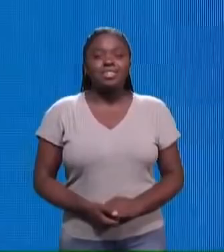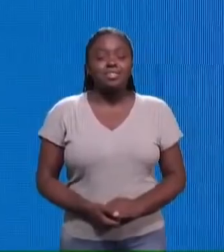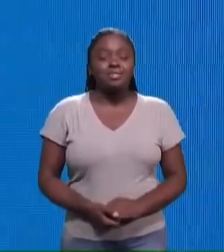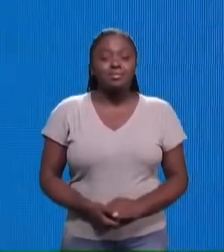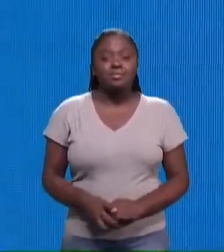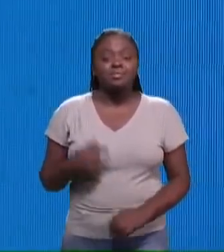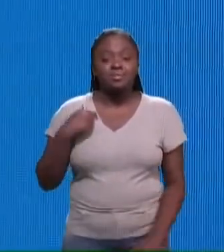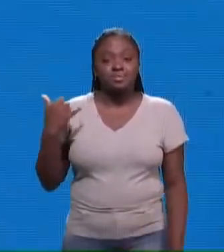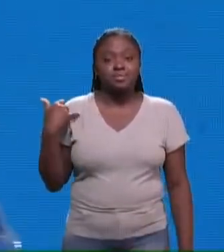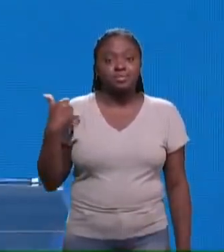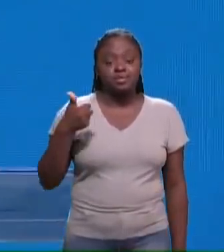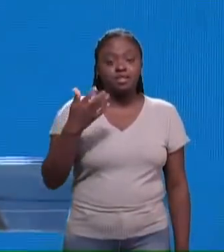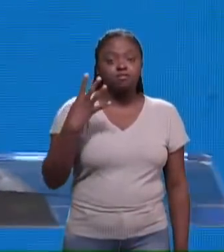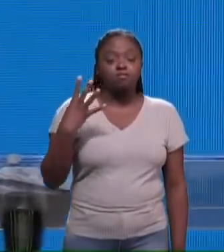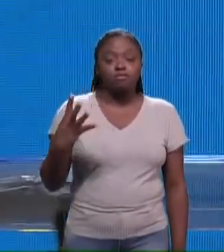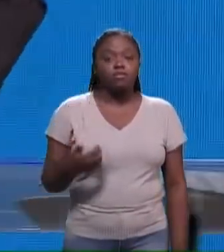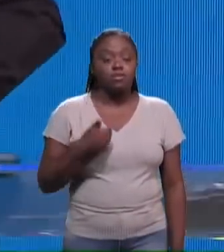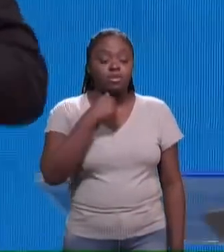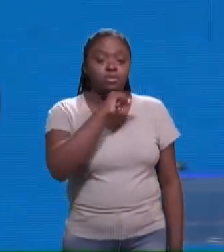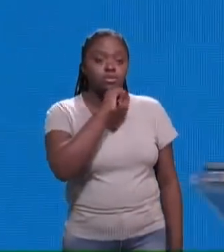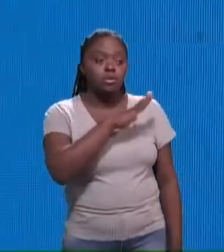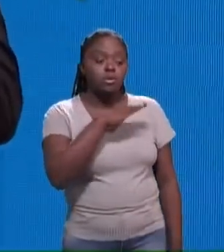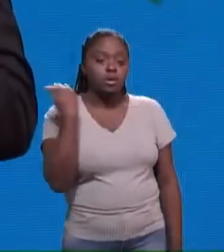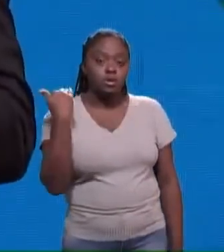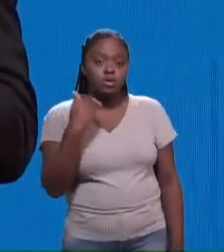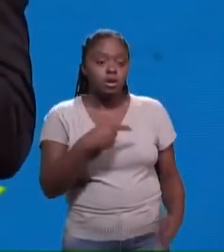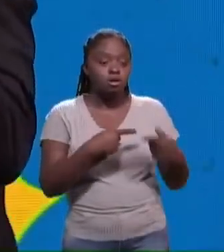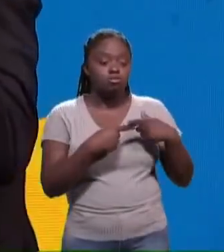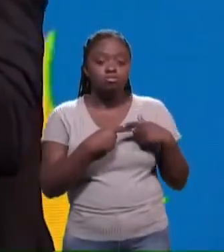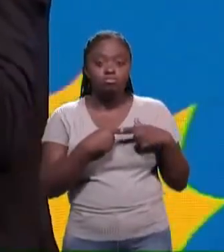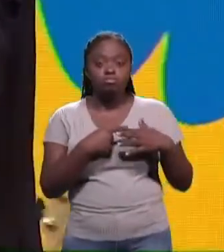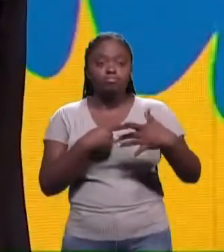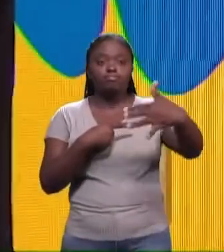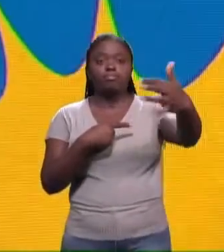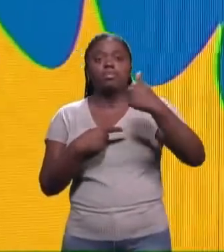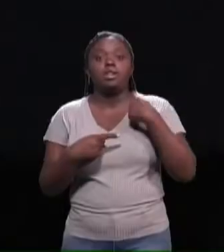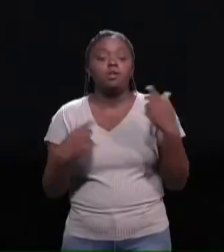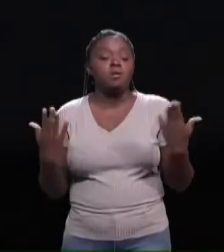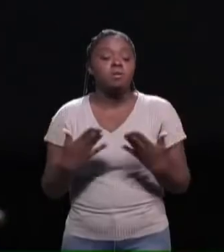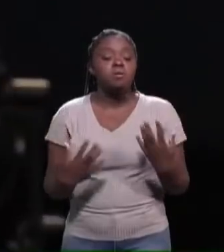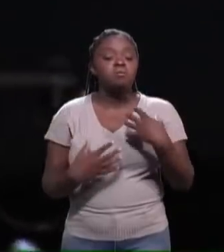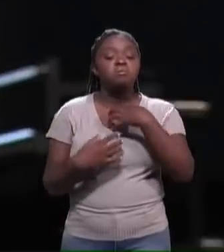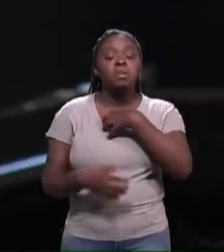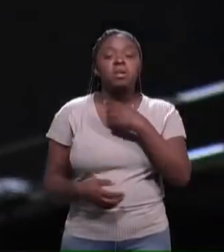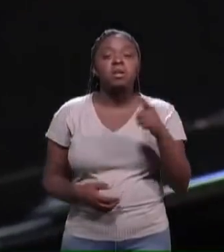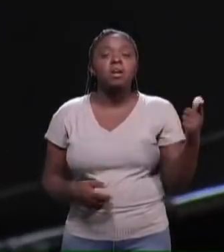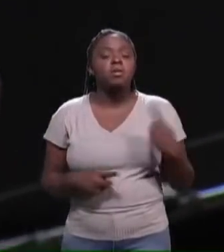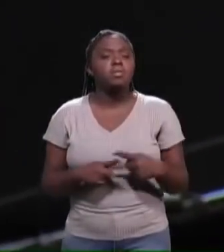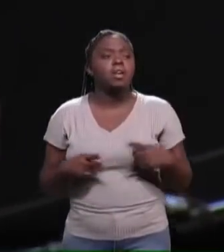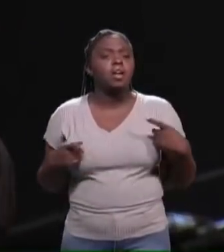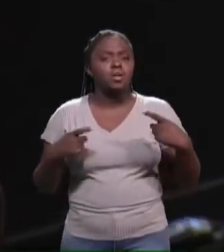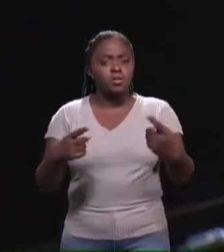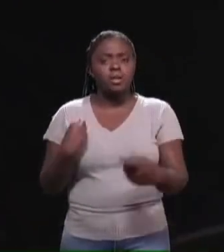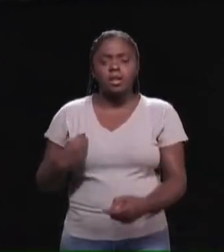Gente, eu com 14 anos de idade sepultei minha mãe. Daí para frente eu me tornei uma pessoa até insensível. Porque toda a luta que eu via na